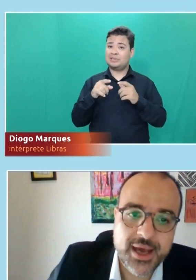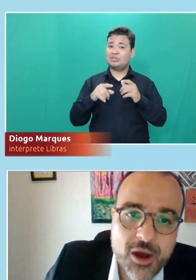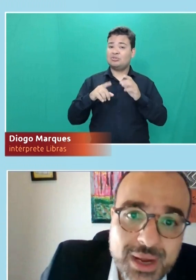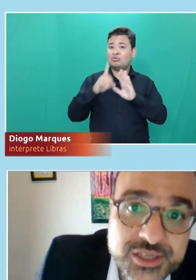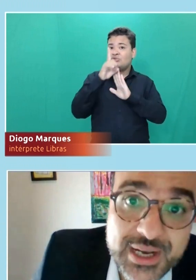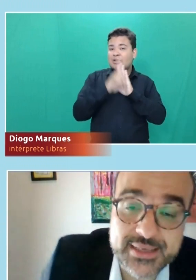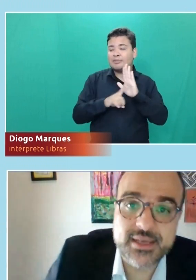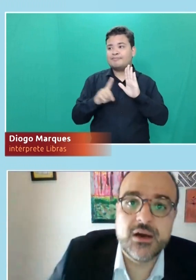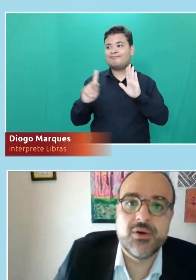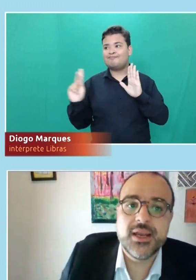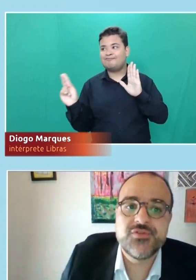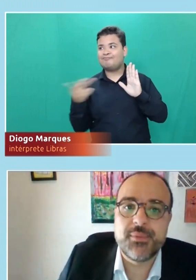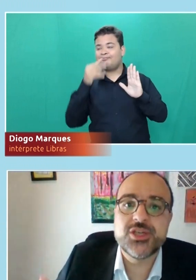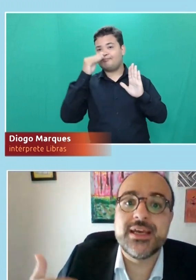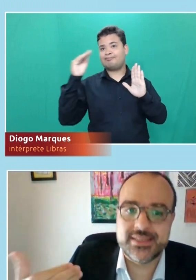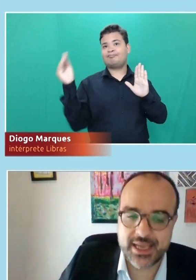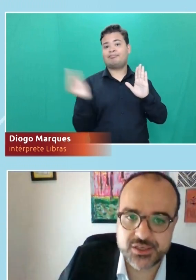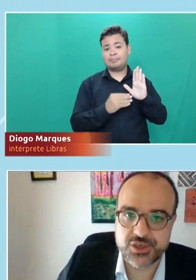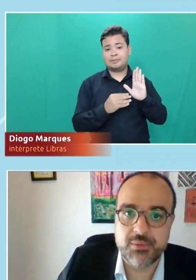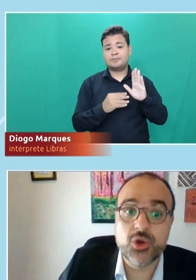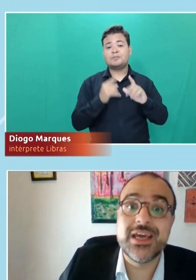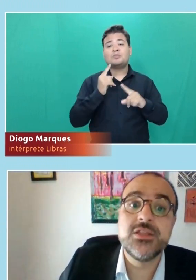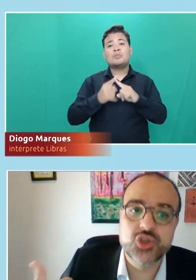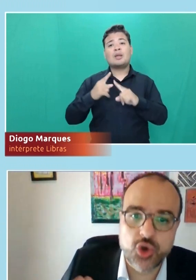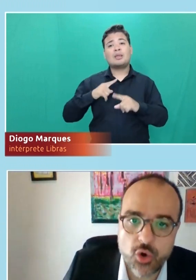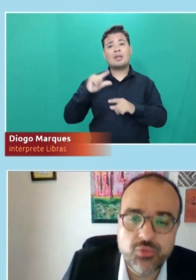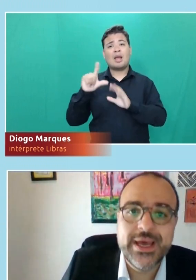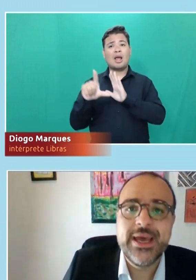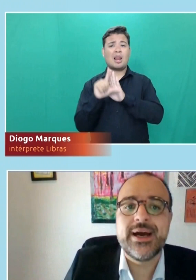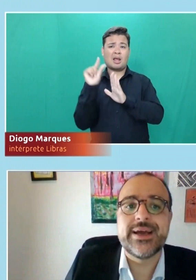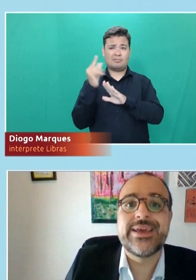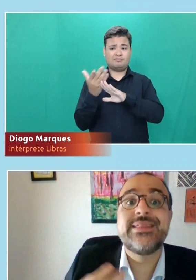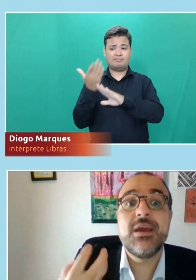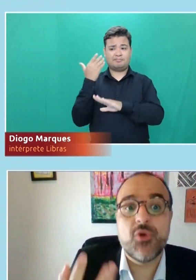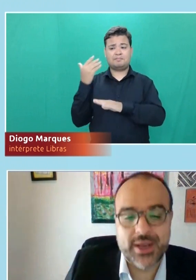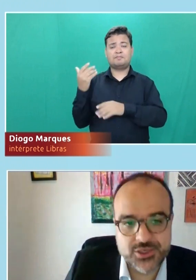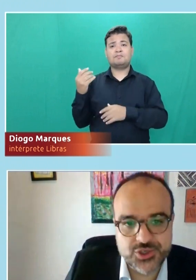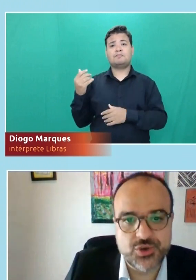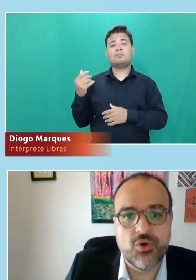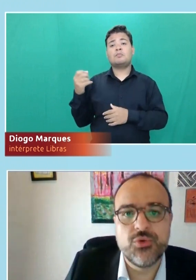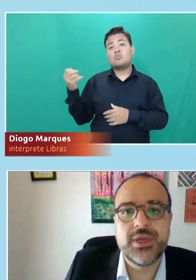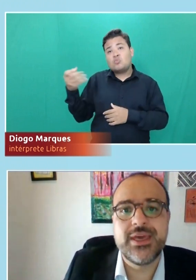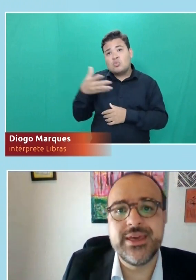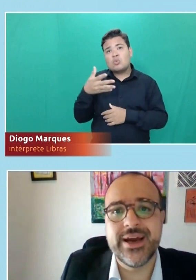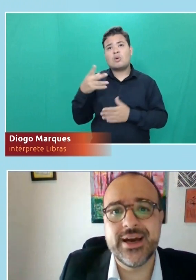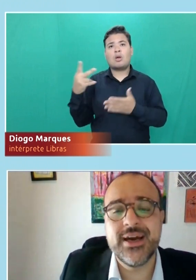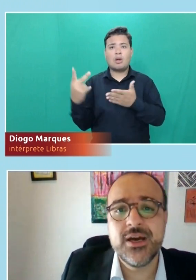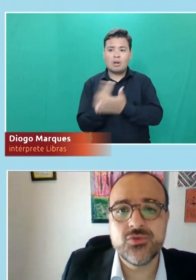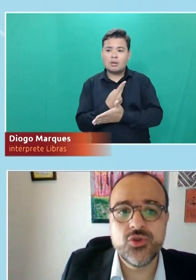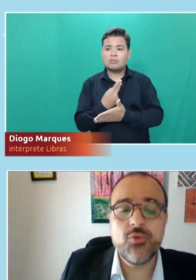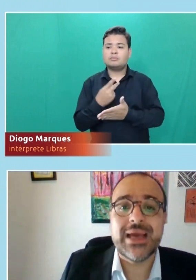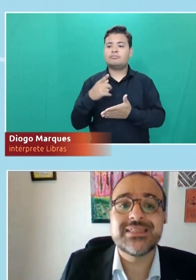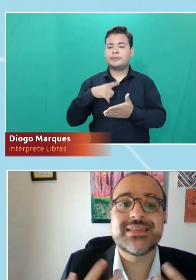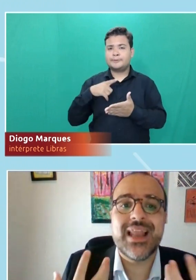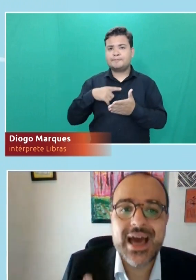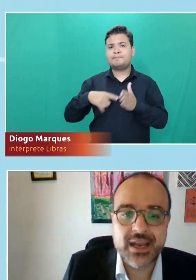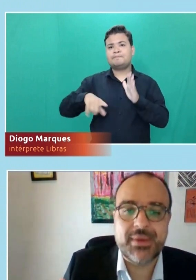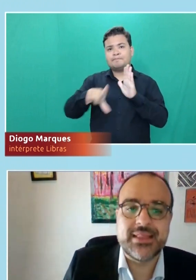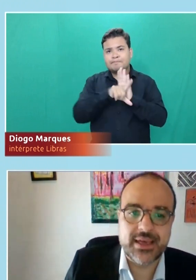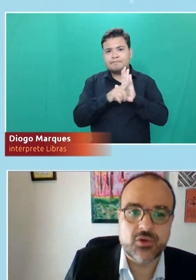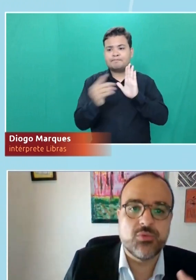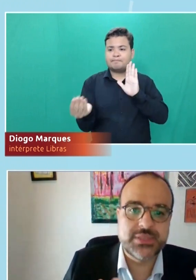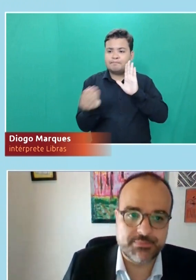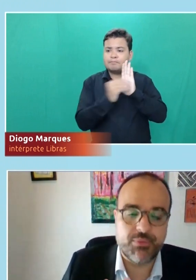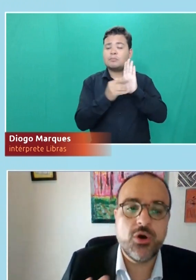quê? Há uma legislação relativamente recente que modernizou, que democratizou, que tornou mais